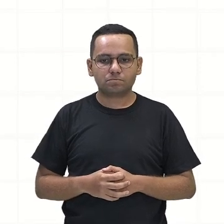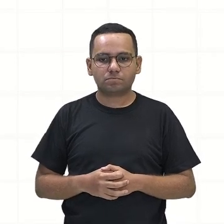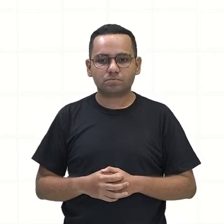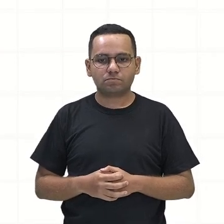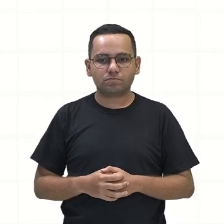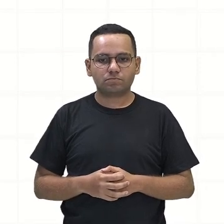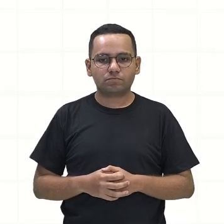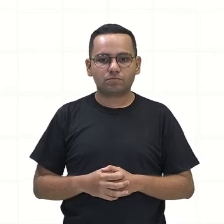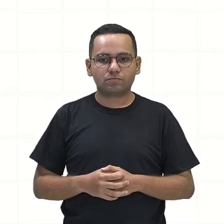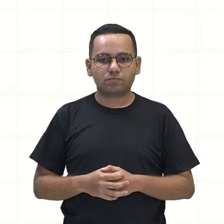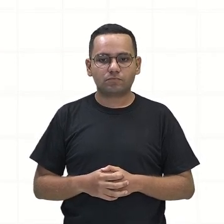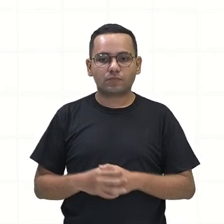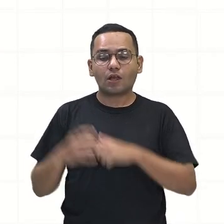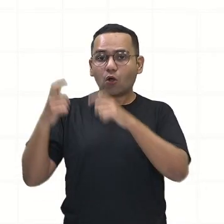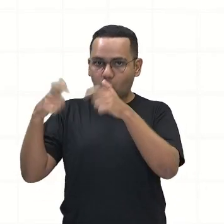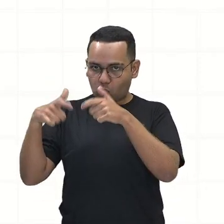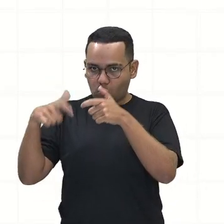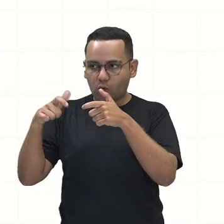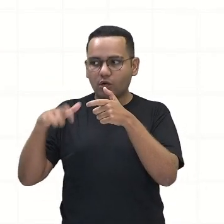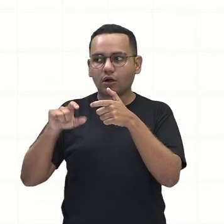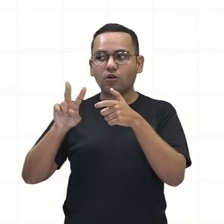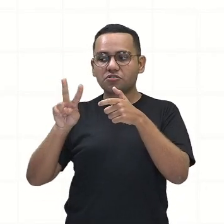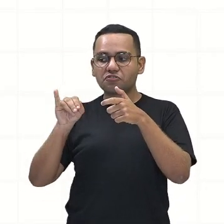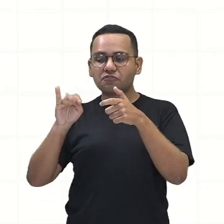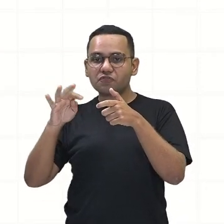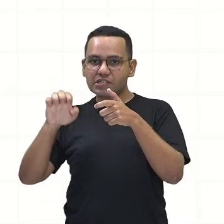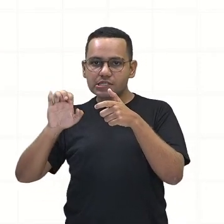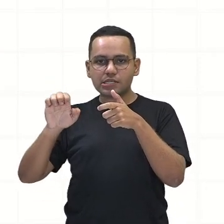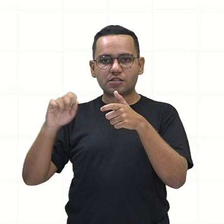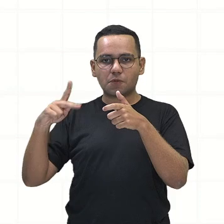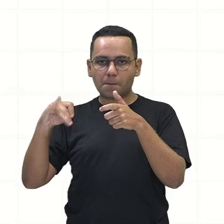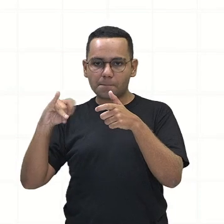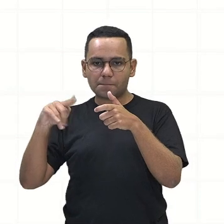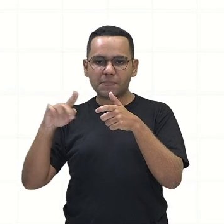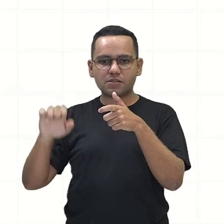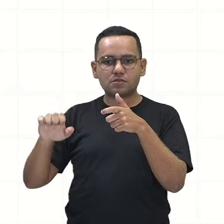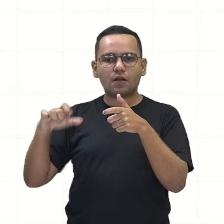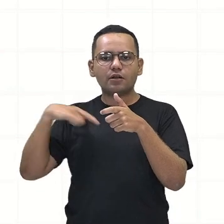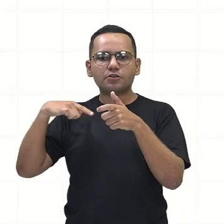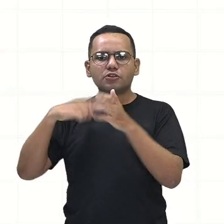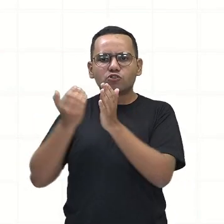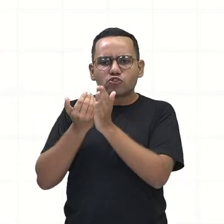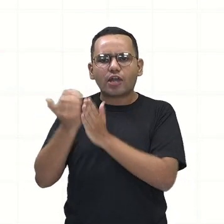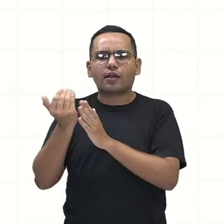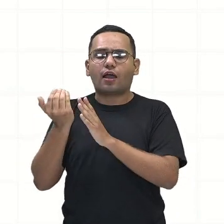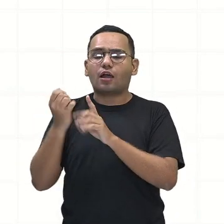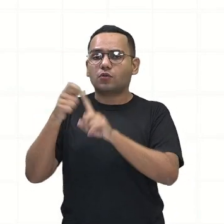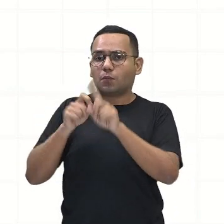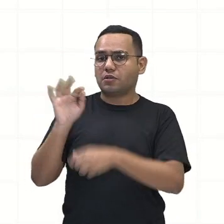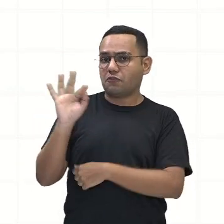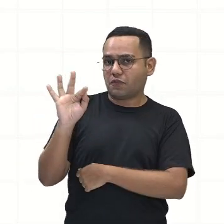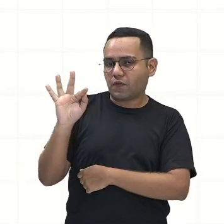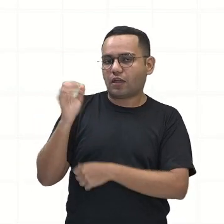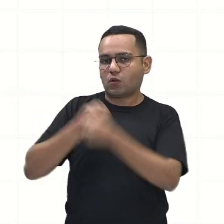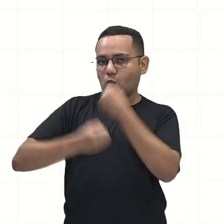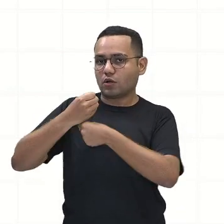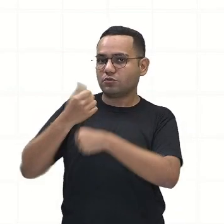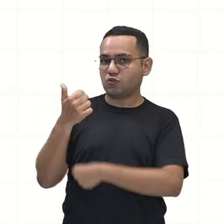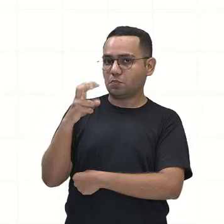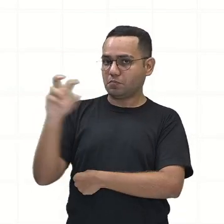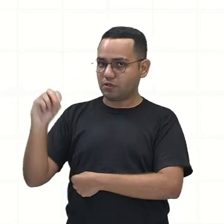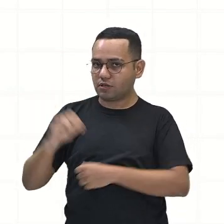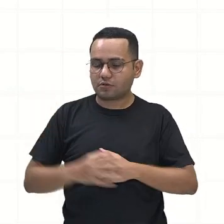o local onde Vicente Pinzón teria chegado em fevereiro de 1500. A partir dessa chegada a